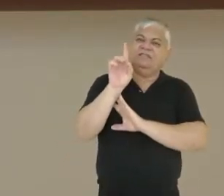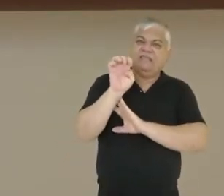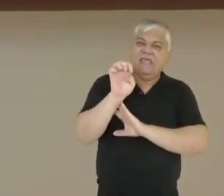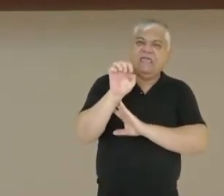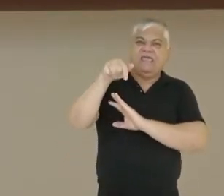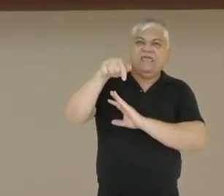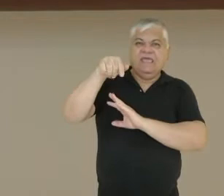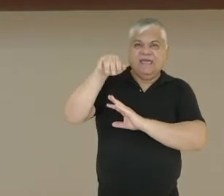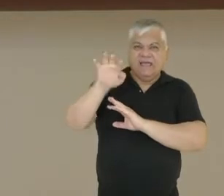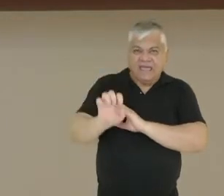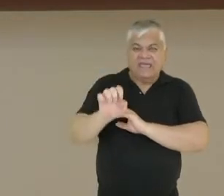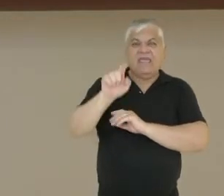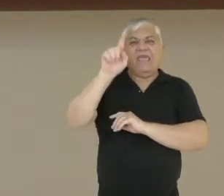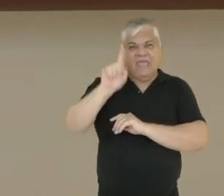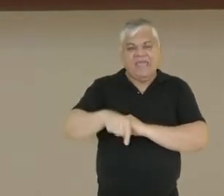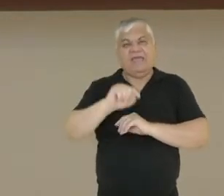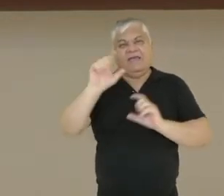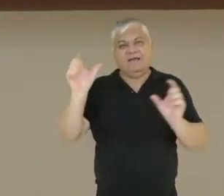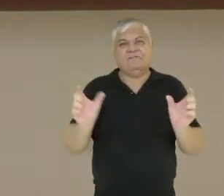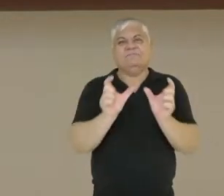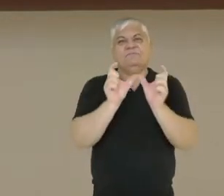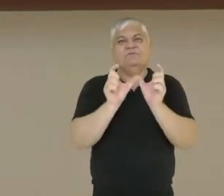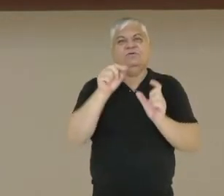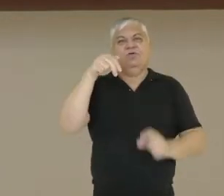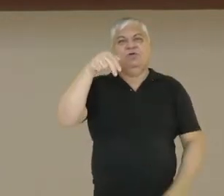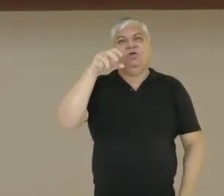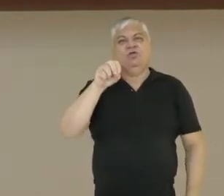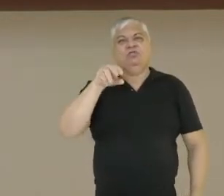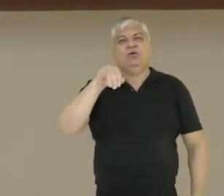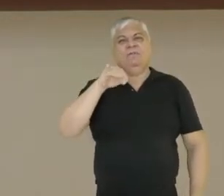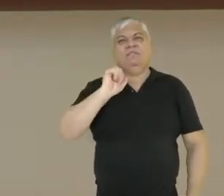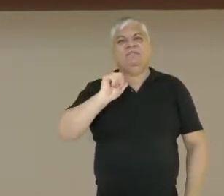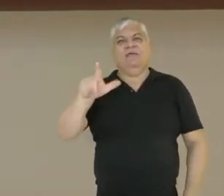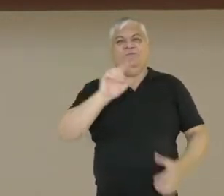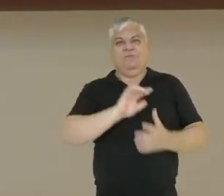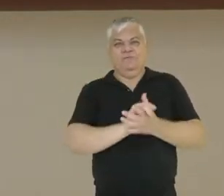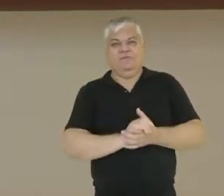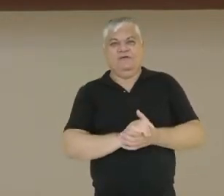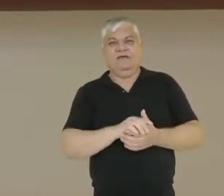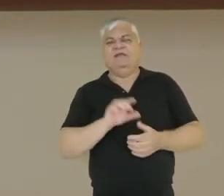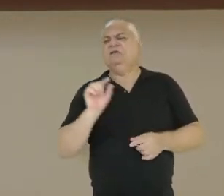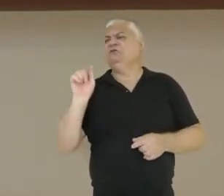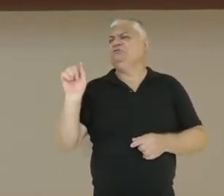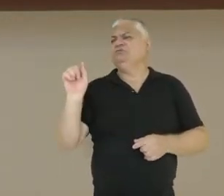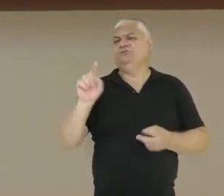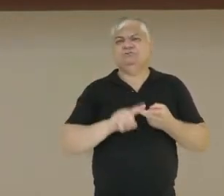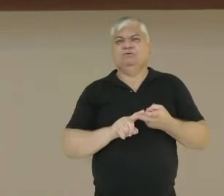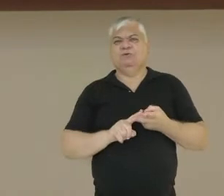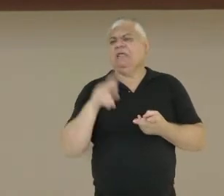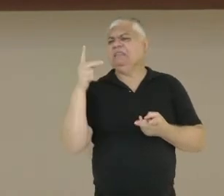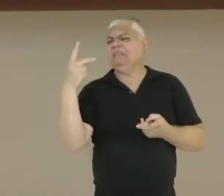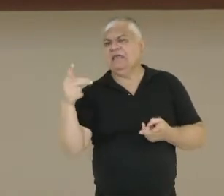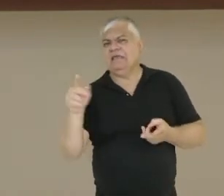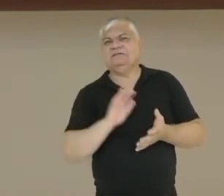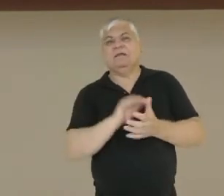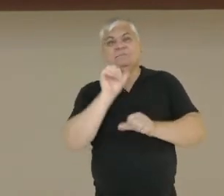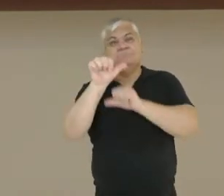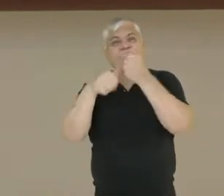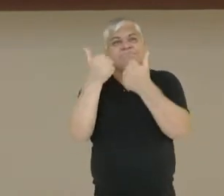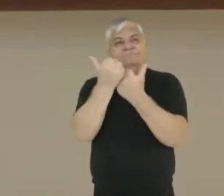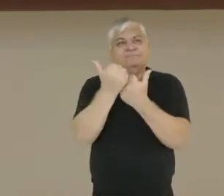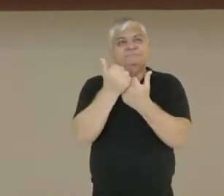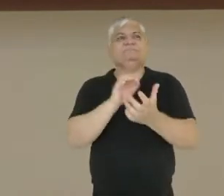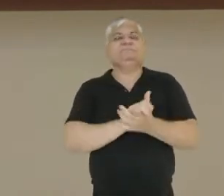bem provável que ela seja uma completiva nominal, tá? Deu para trocar por disso, dessa, aí geralmente vai ser